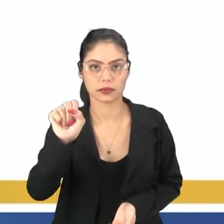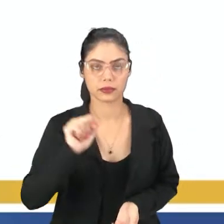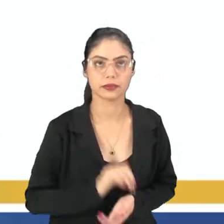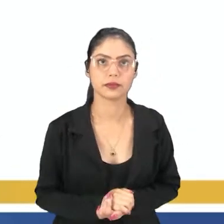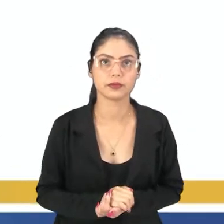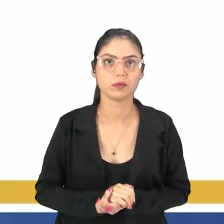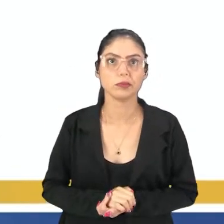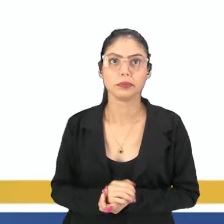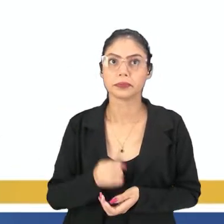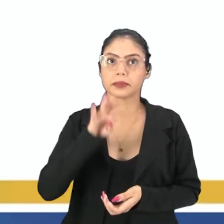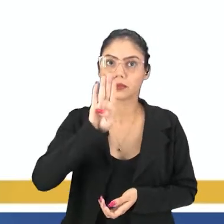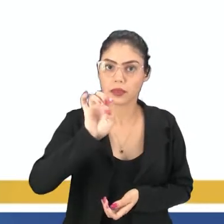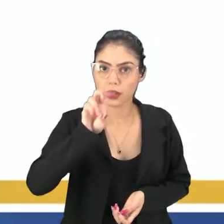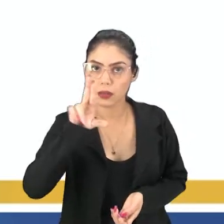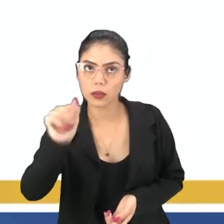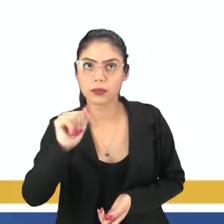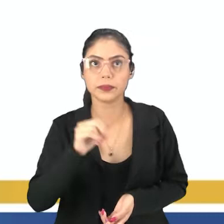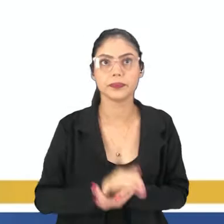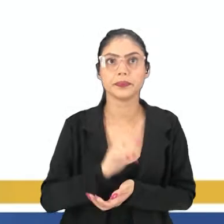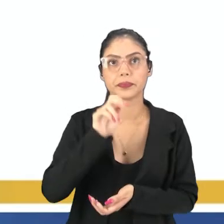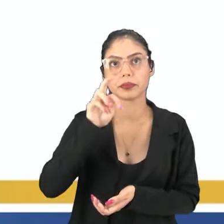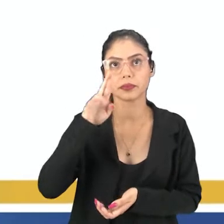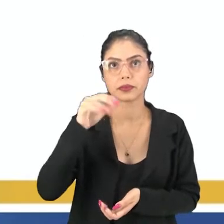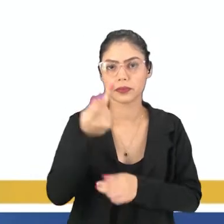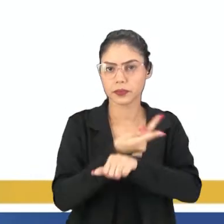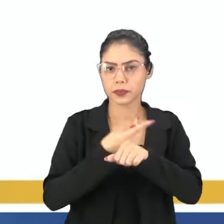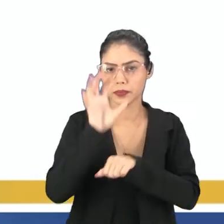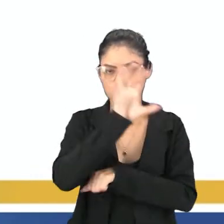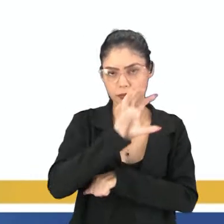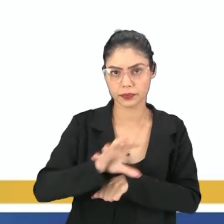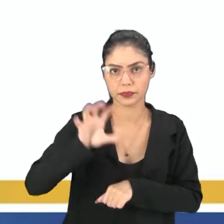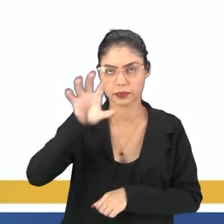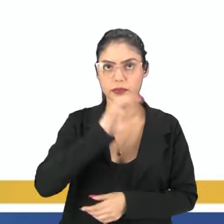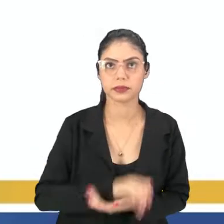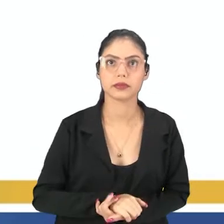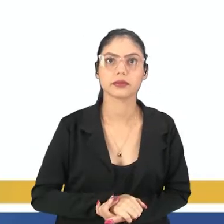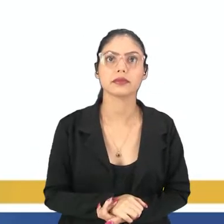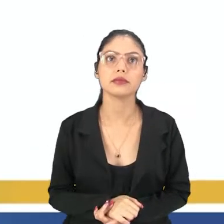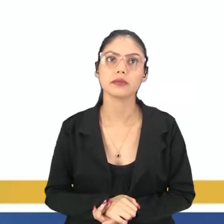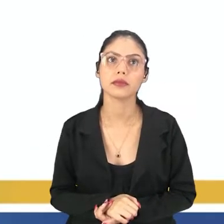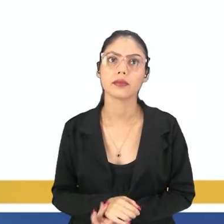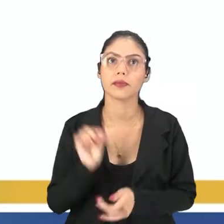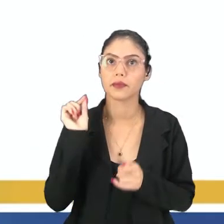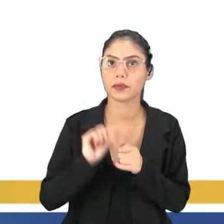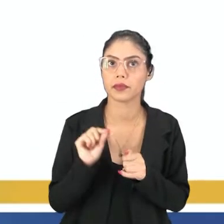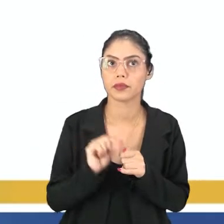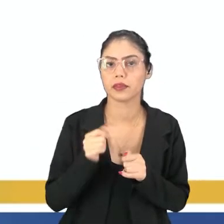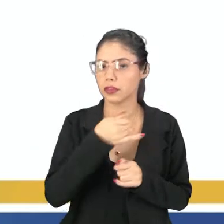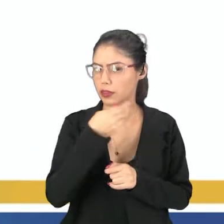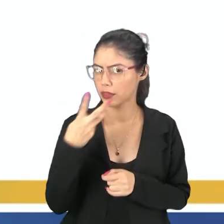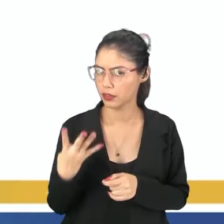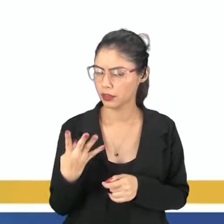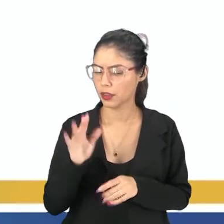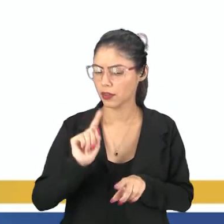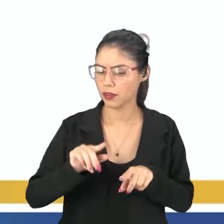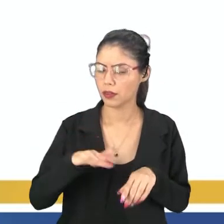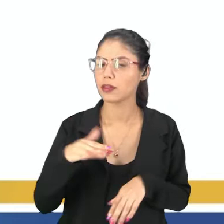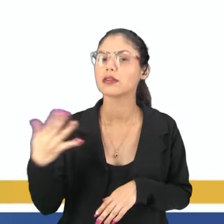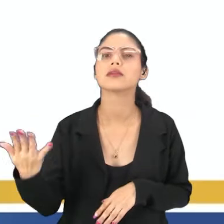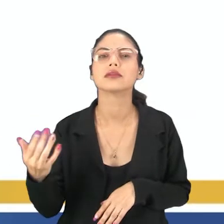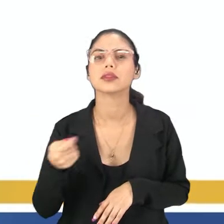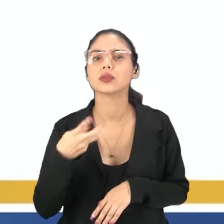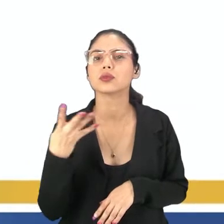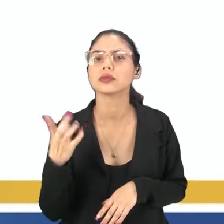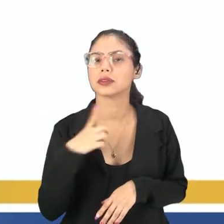Minas Gerais, Boa Esperança. Procurem no mapa. Façam as contas para saber